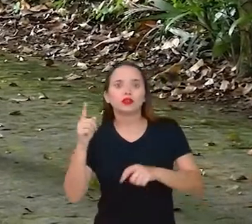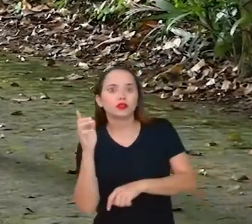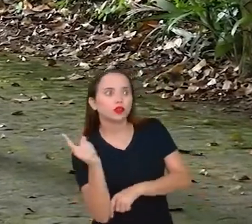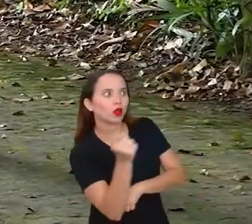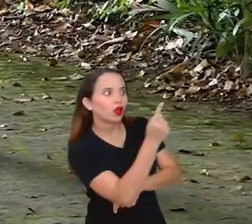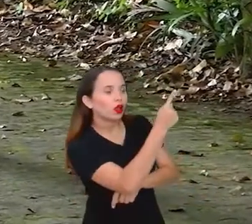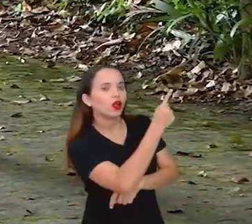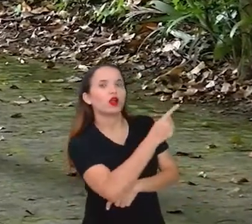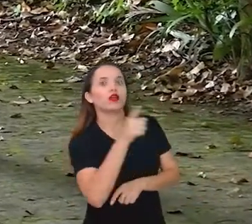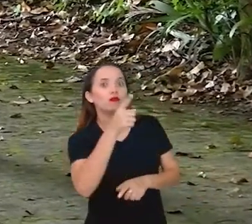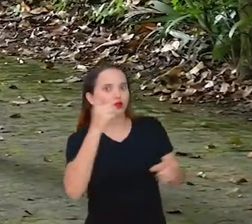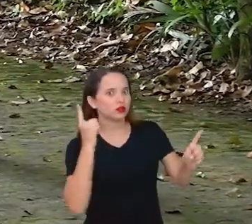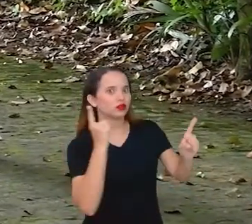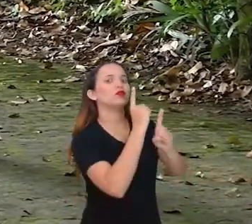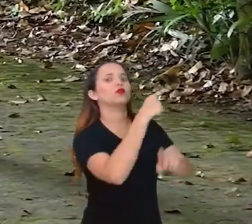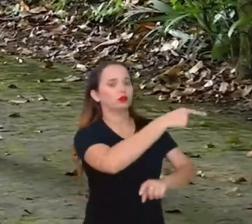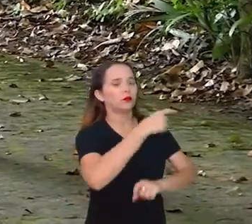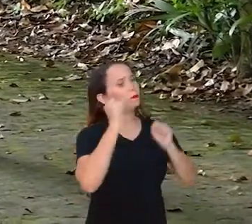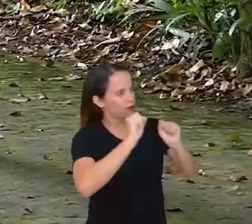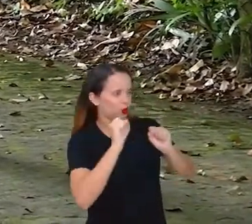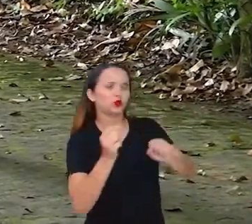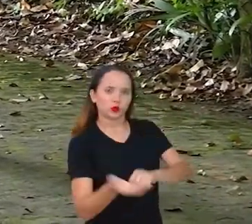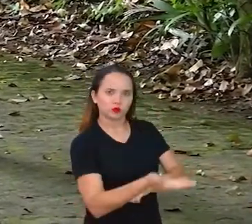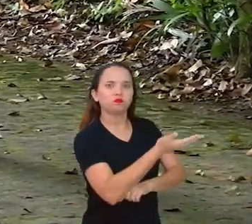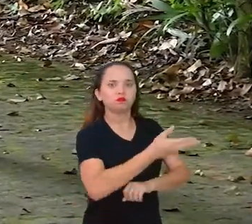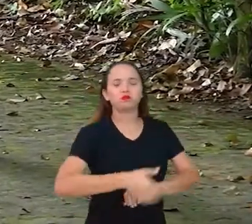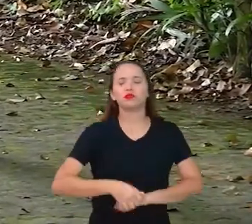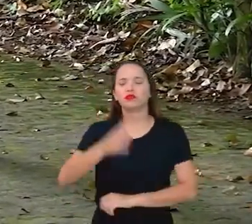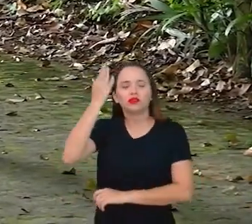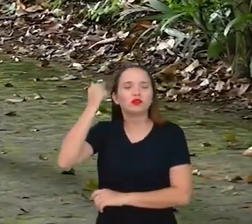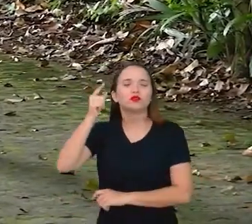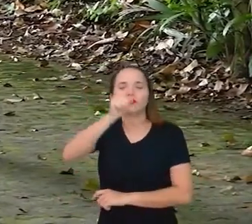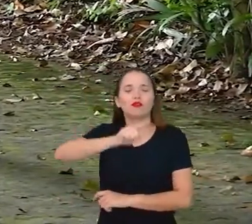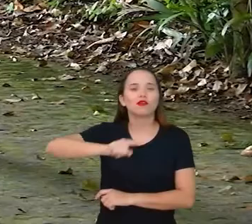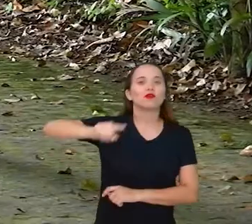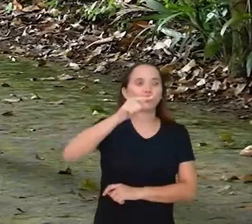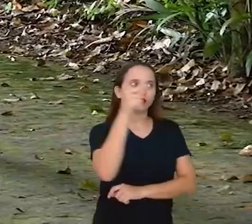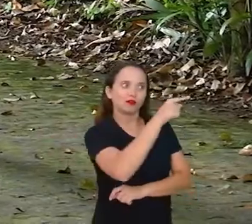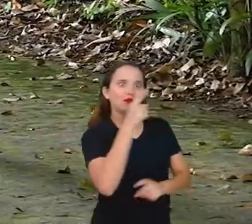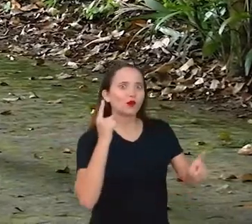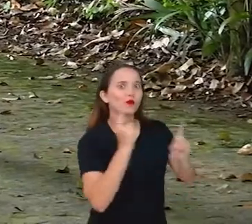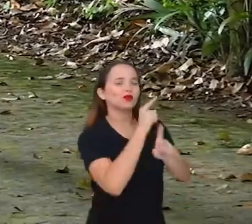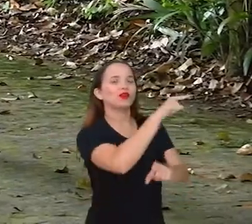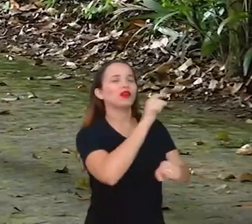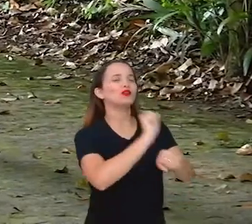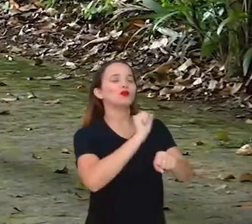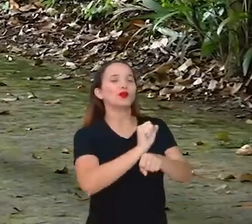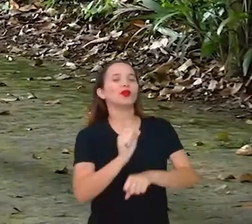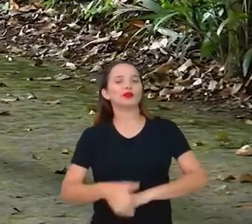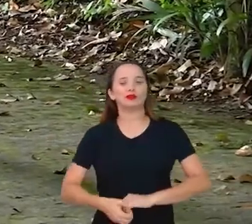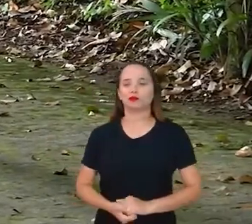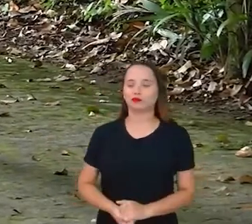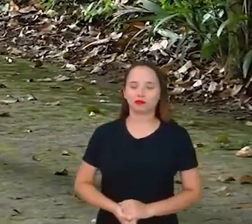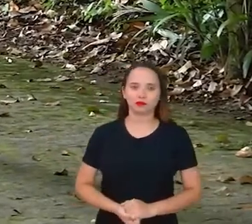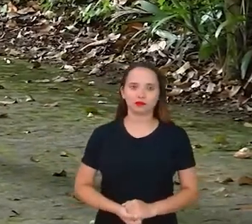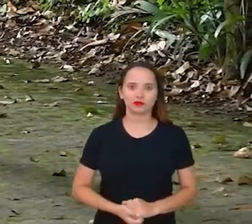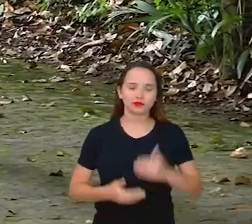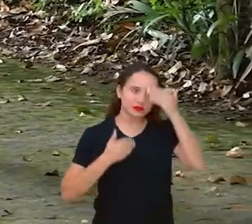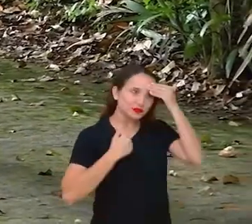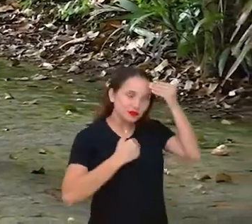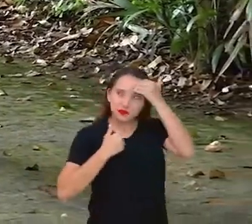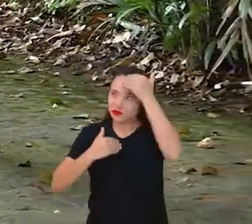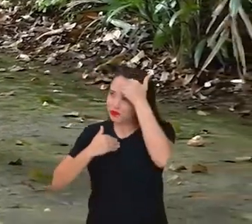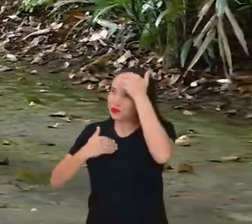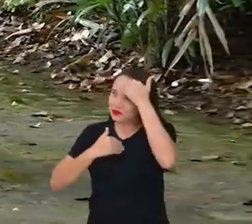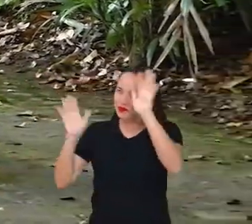e vocês a encontrarão. Pode ir, que eu tenho certeza que ela está lá esperando por vocês.